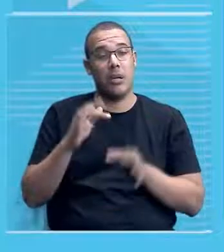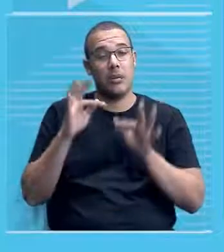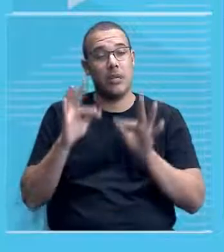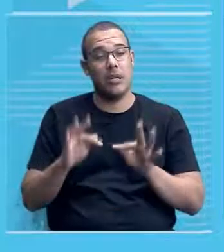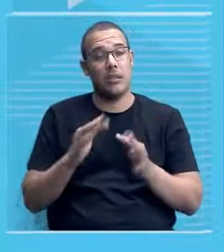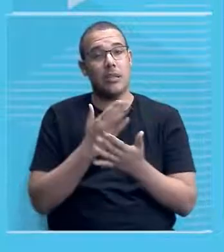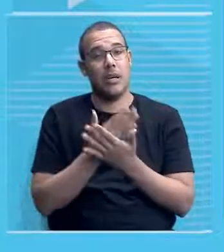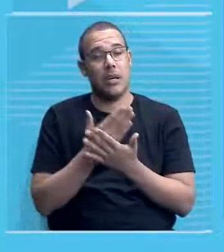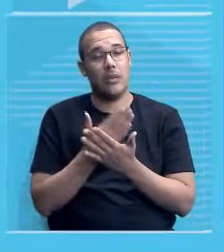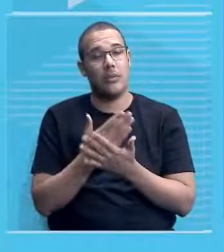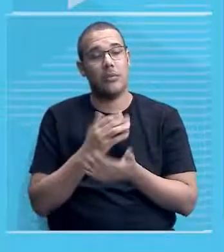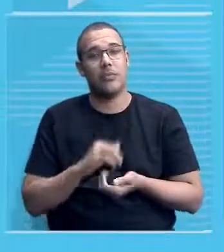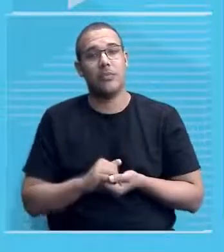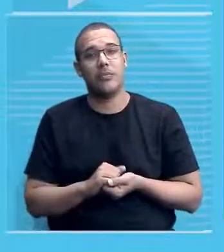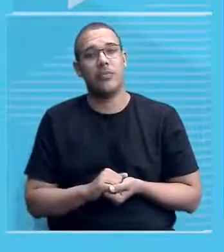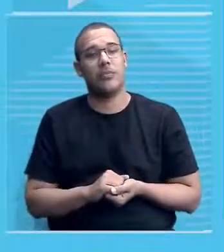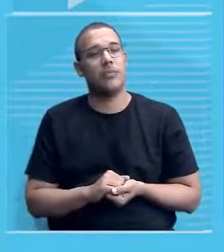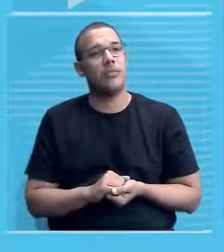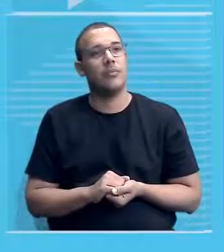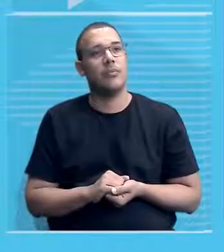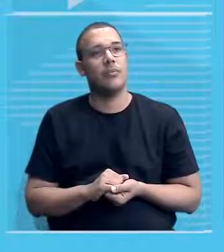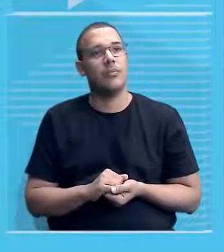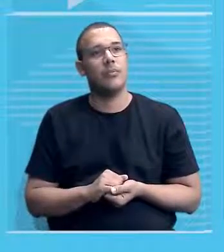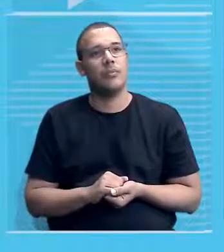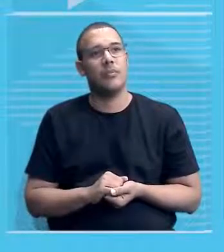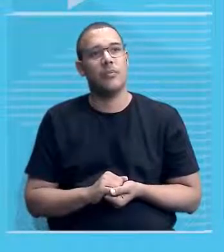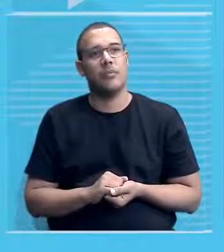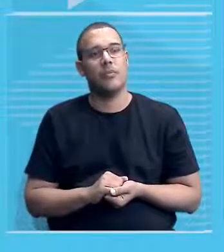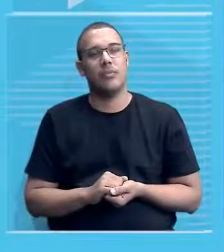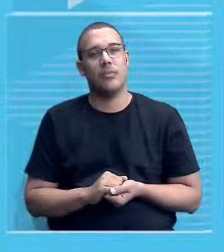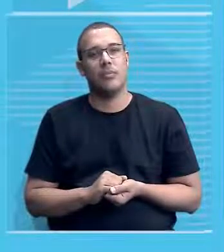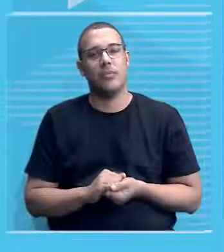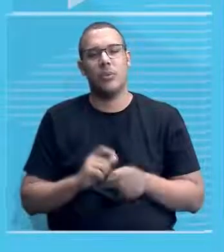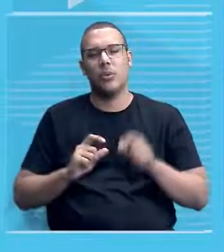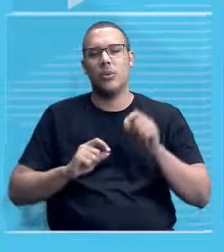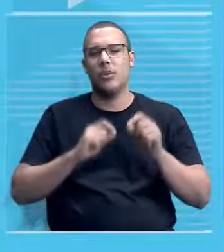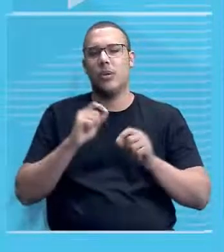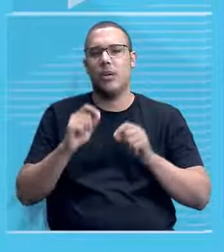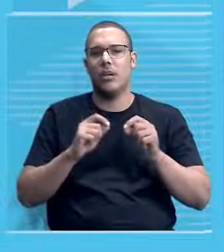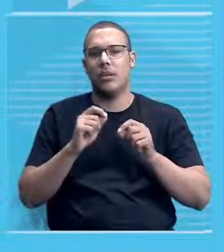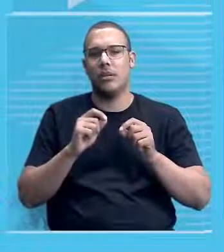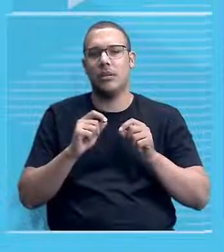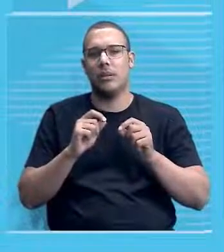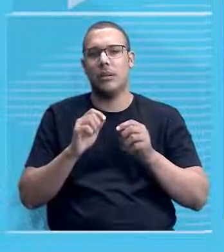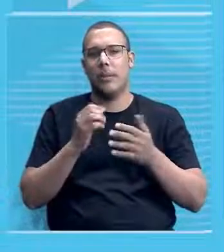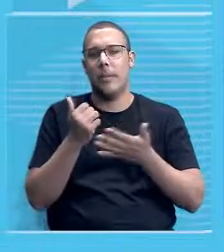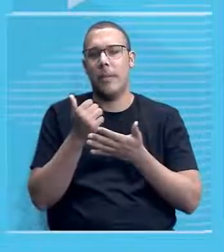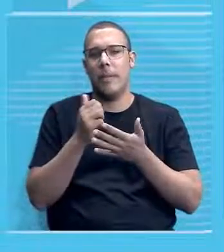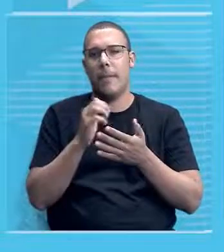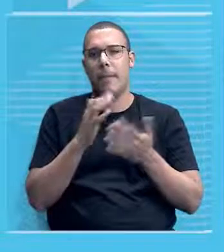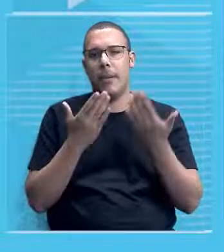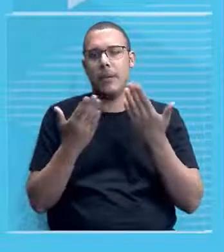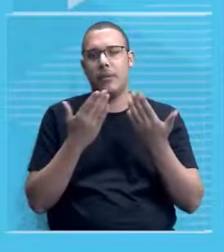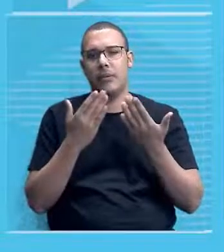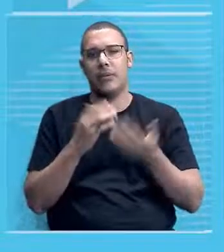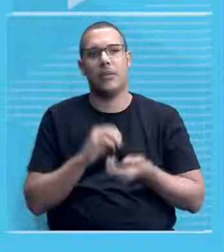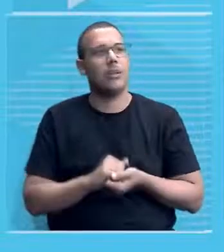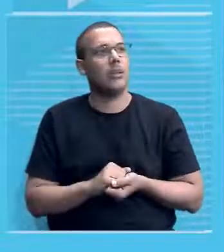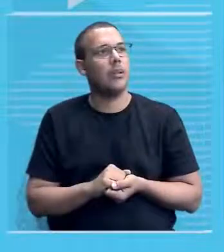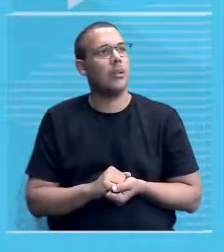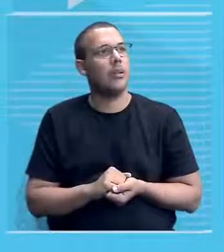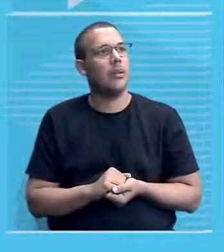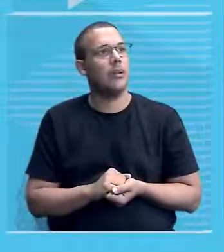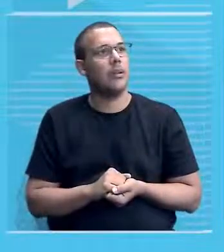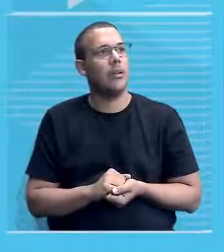nosso encontro em que se baseia a antítese nas penhas duras